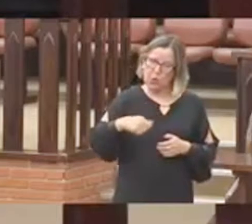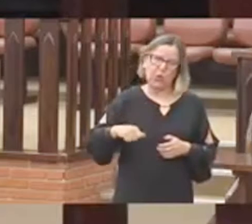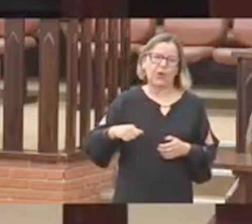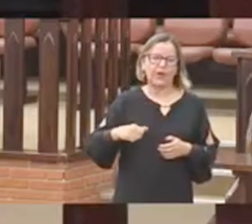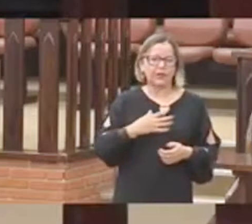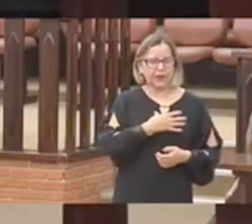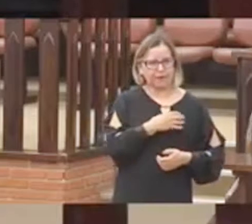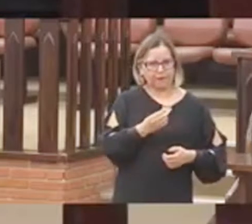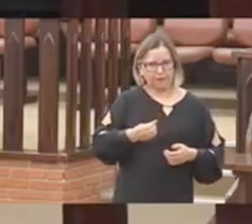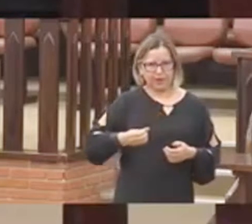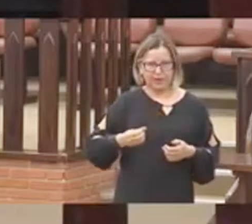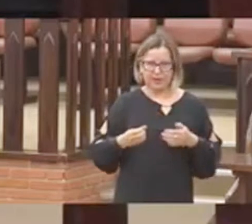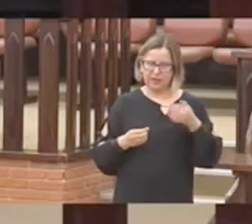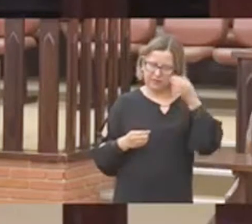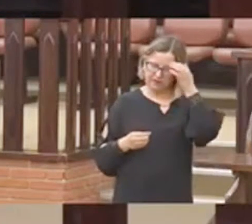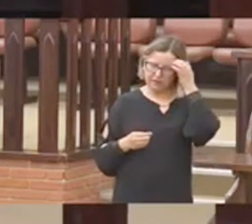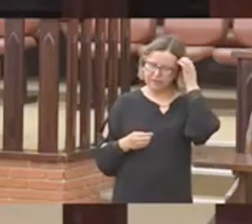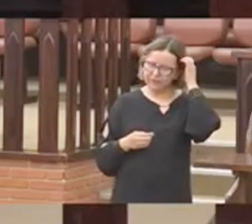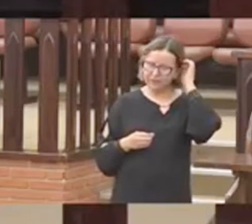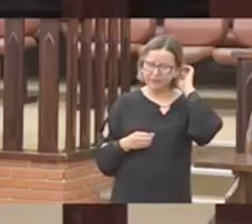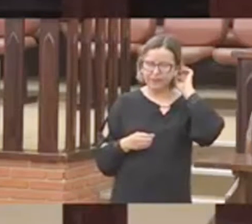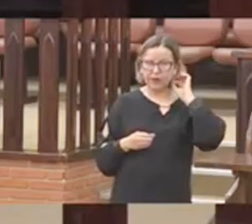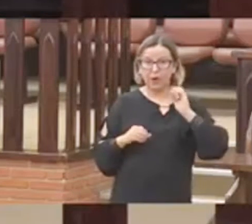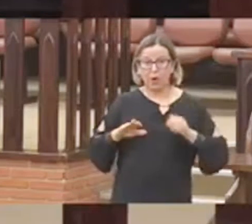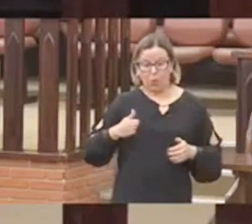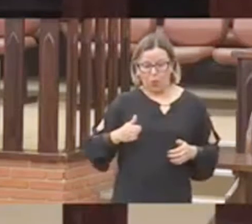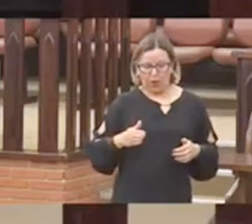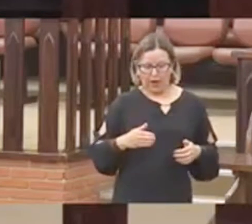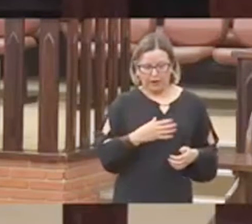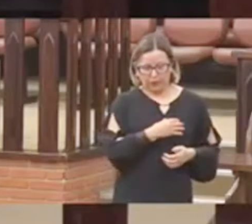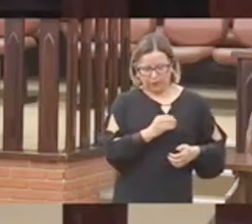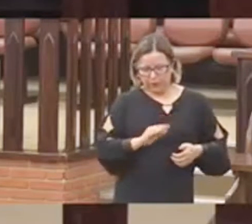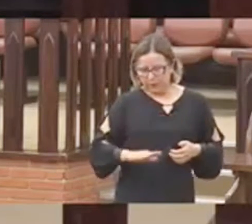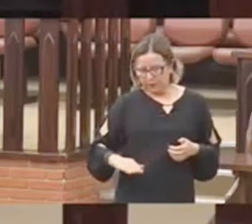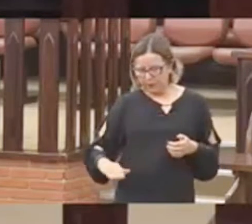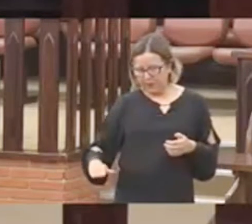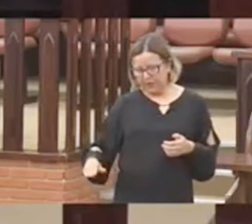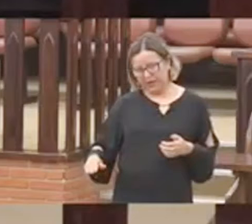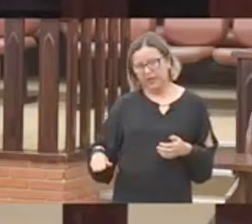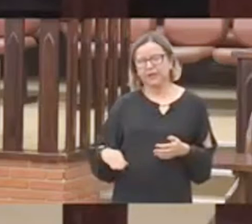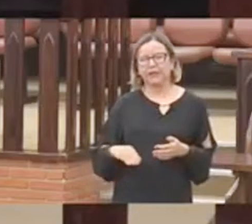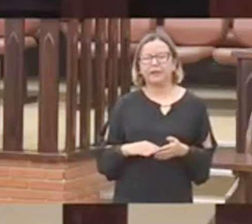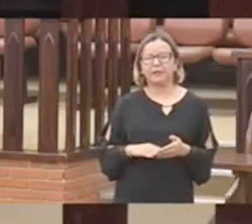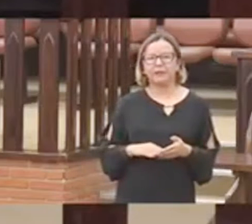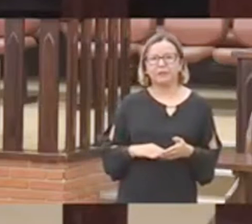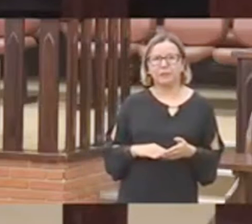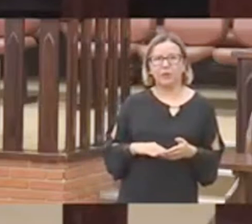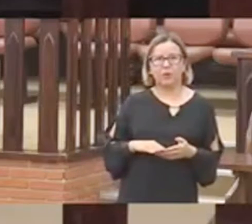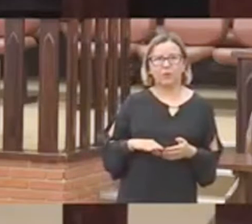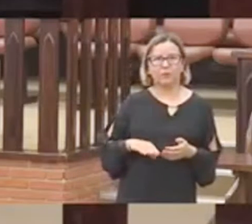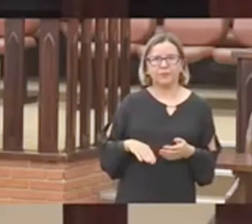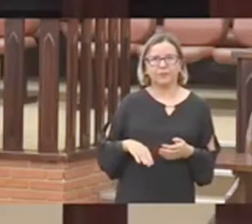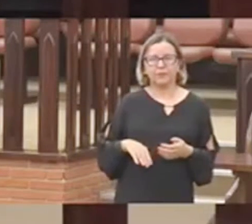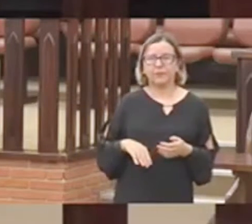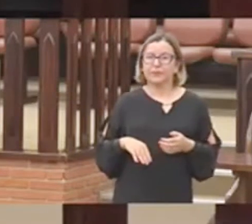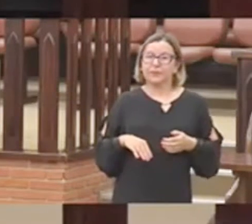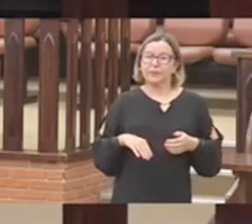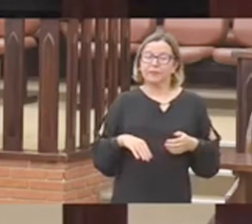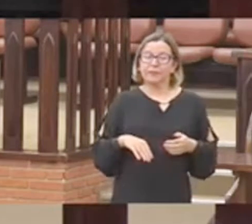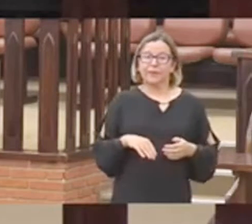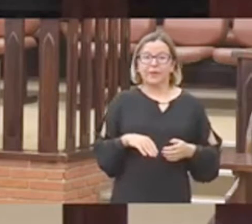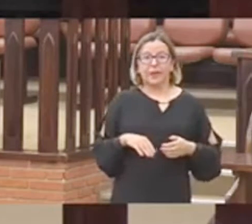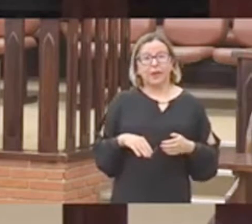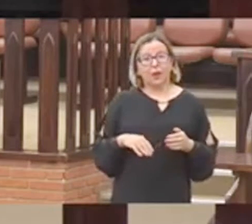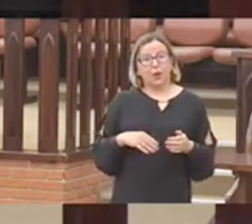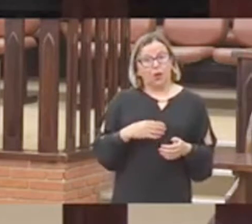isolamento quando a criança é muito pequena, ou até mesmo correção física em alguns casos, é evidente que os